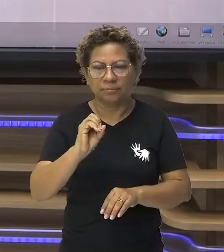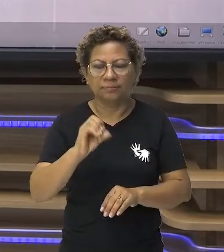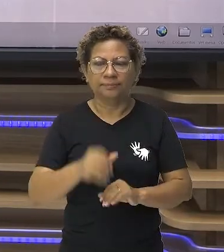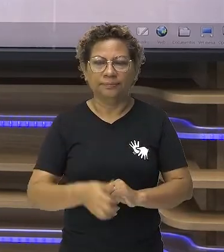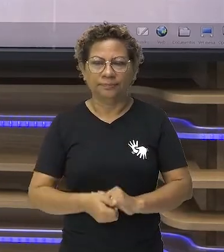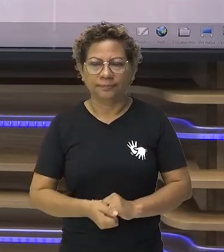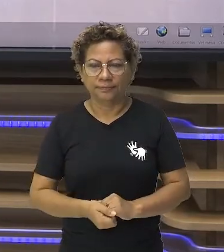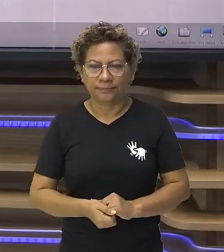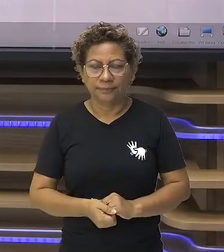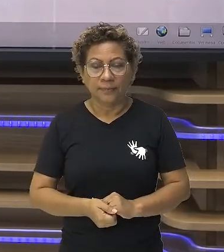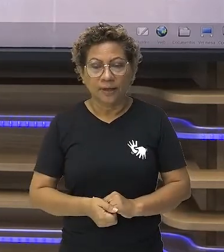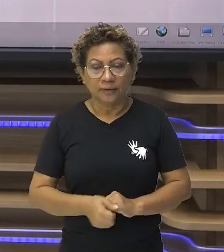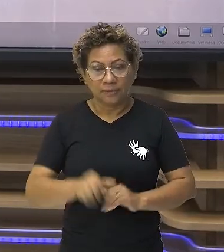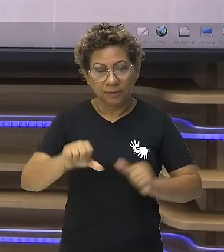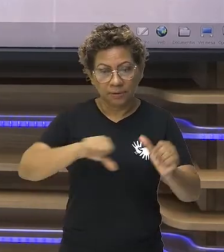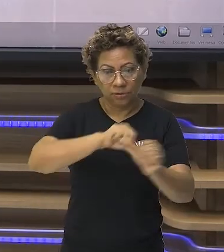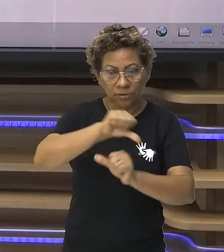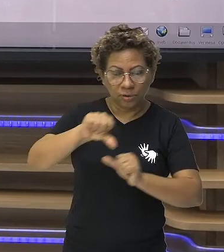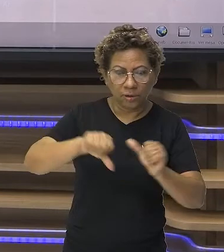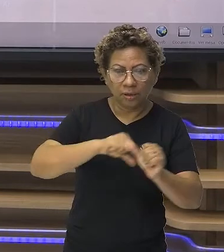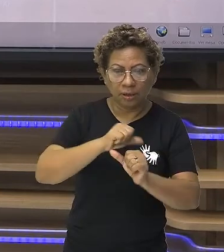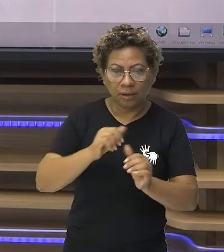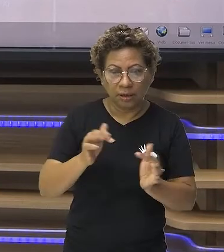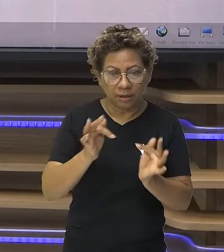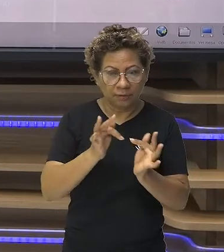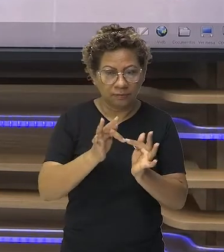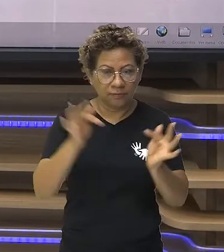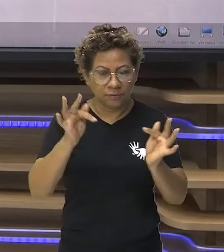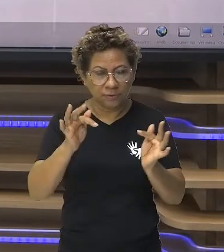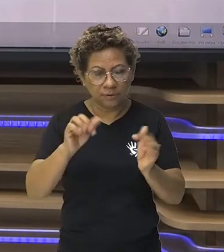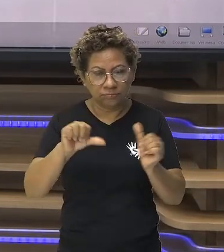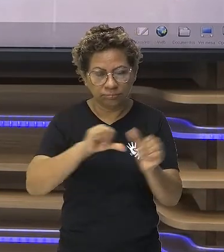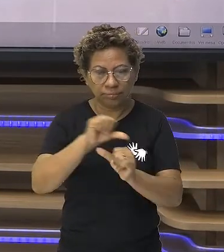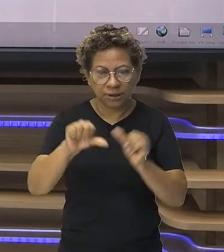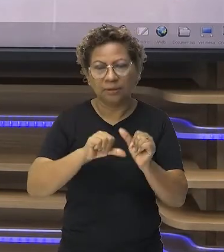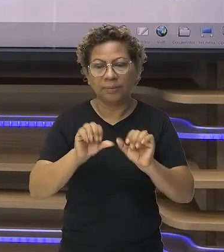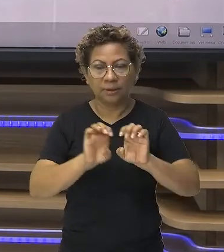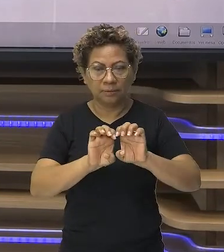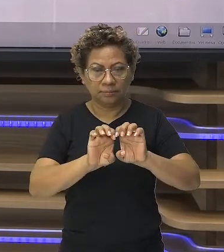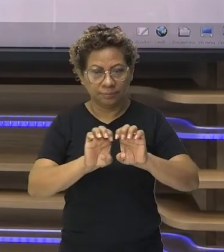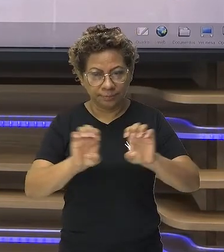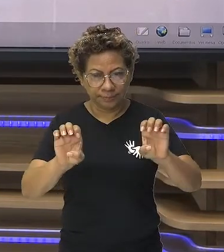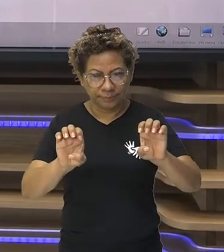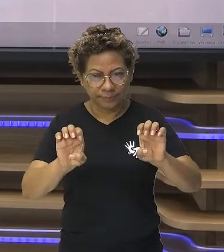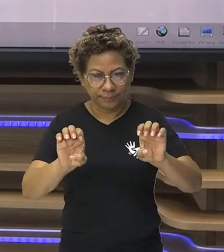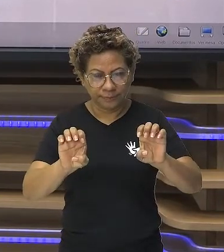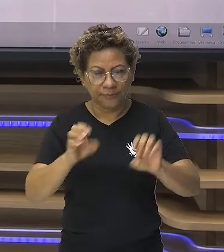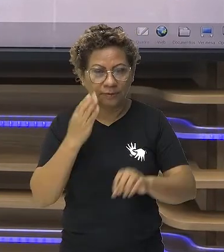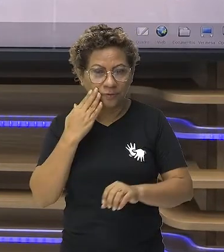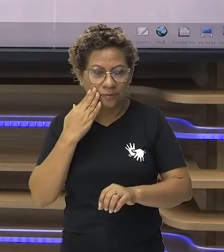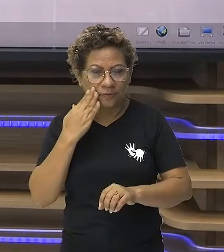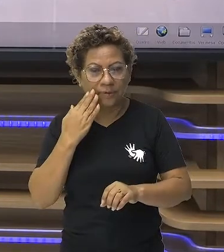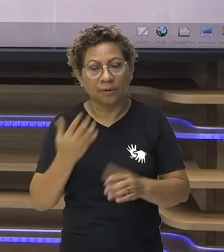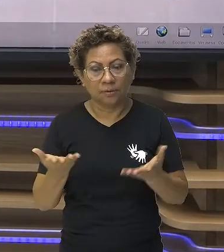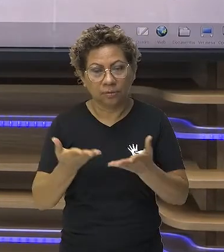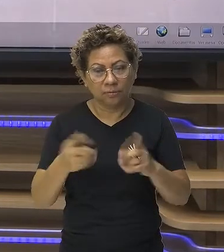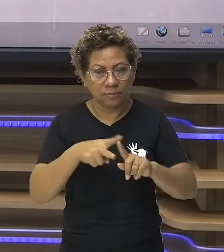numa equação, encontrar o valor de x, tá? Vamos a algumas participações, em seguida a gente faz a